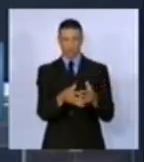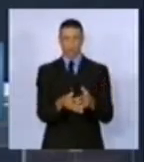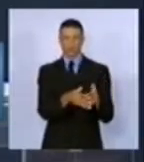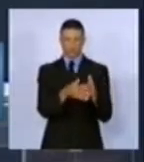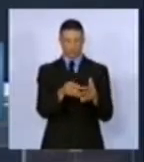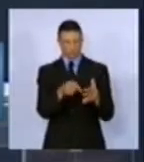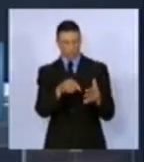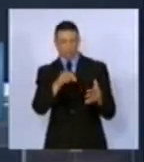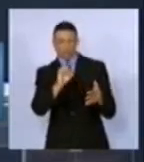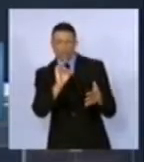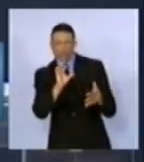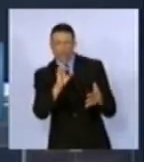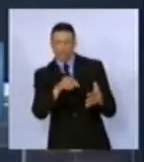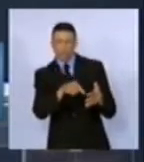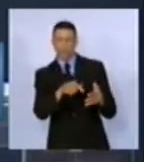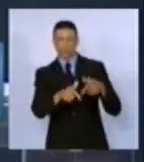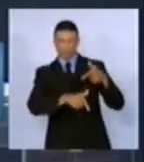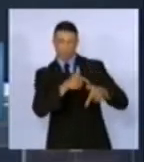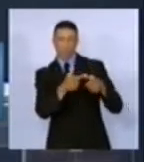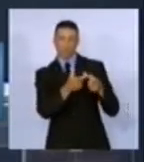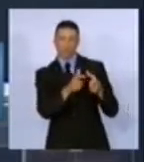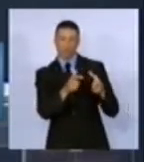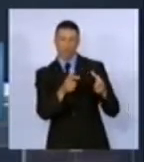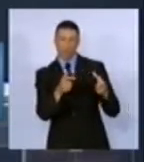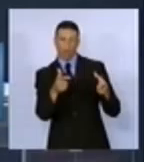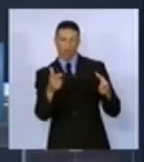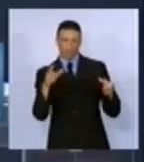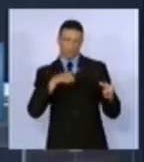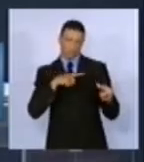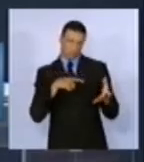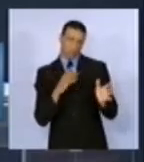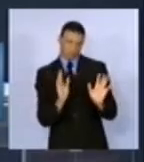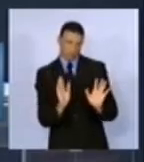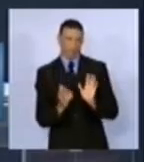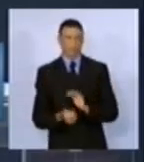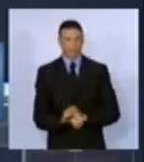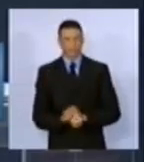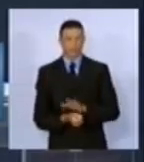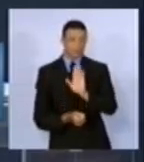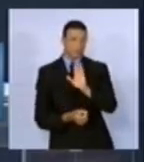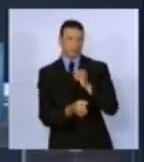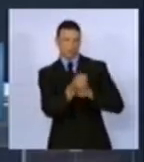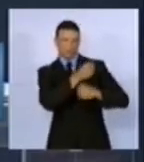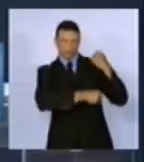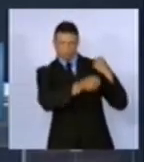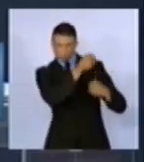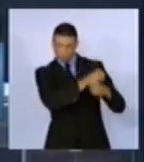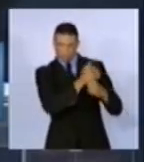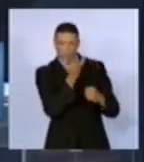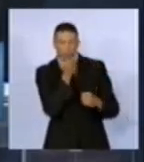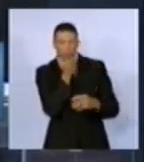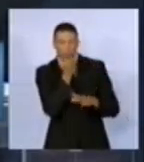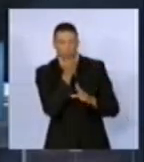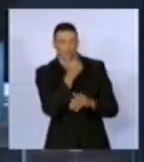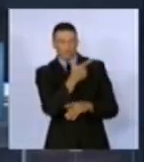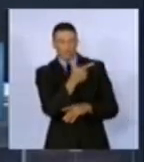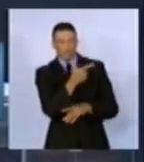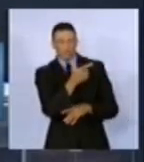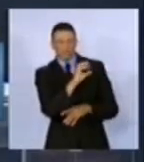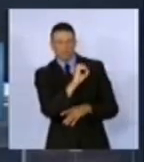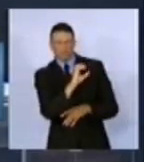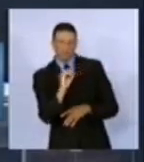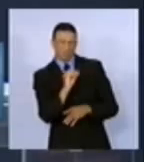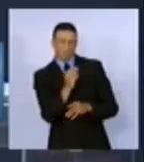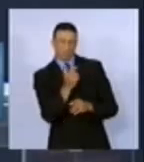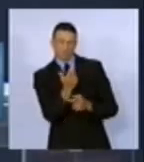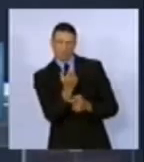houve um aumento de produtividade do trabalho por outros fatores Mas se a gente pegar 2001 ou desculpa 2001